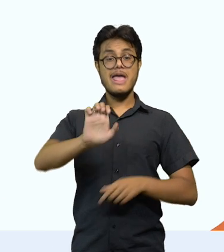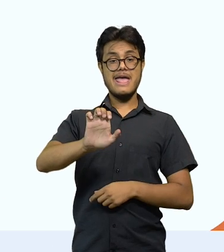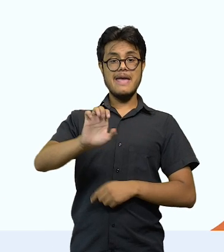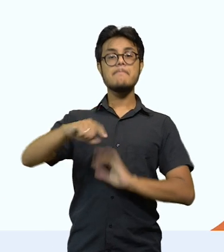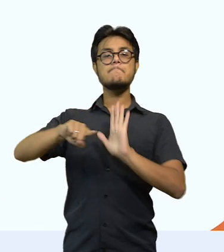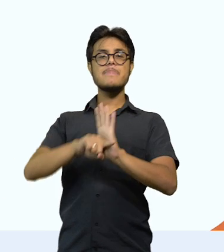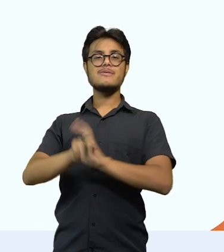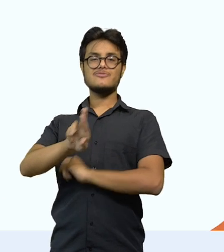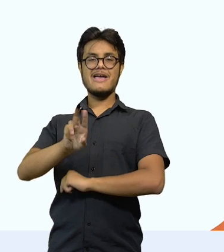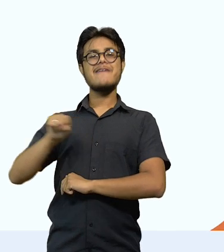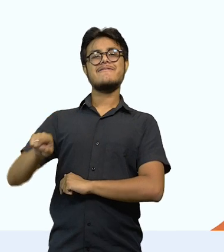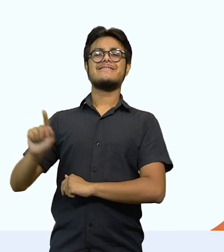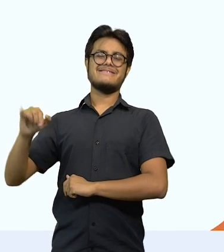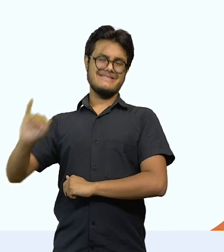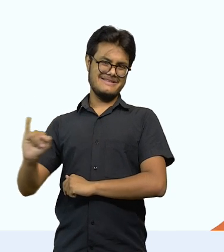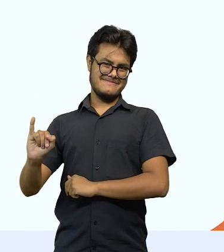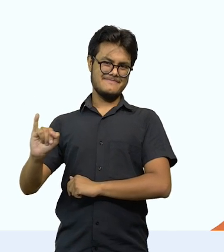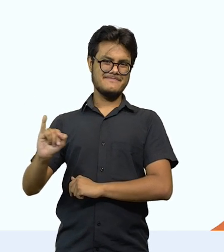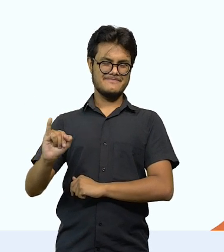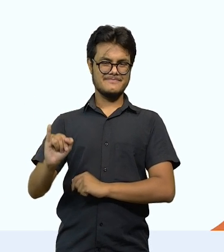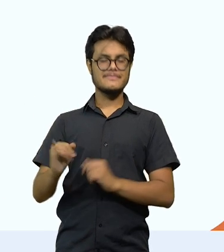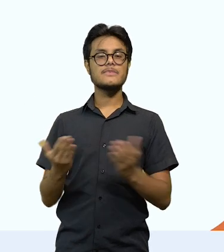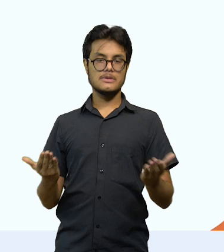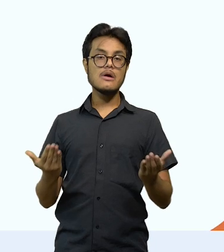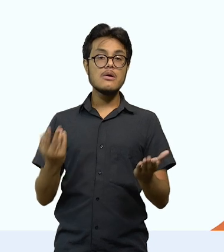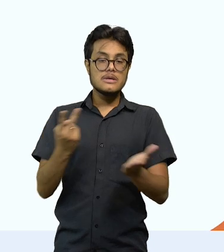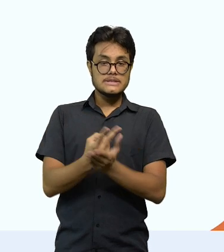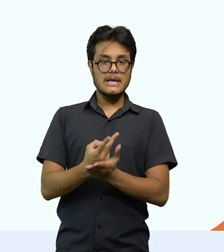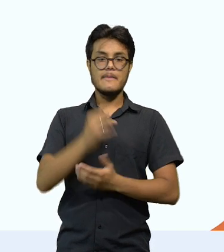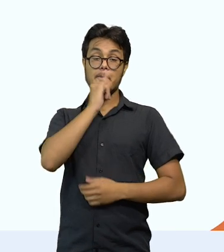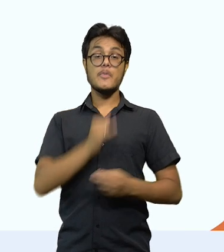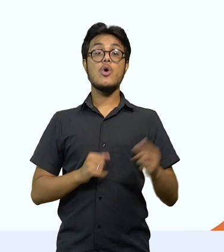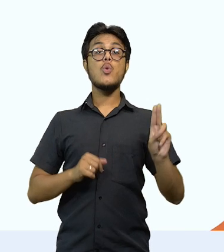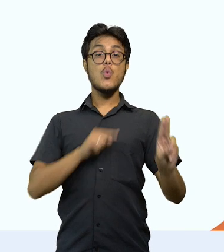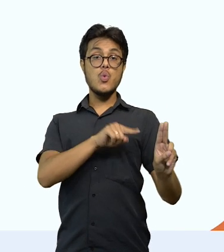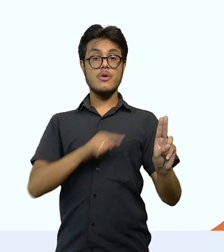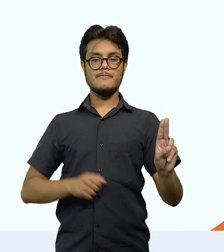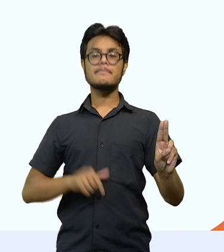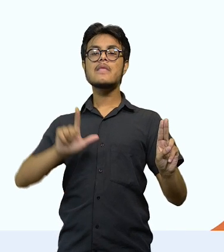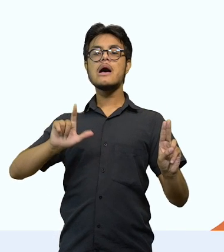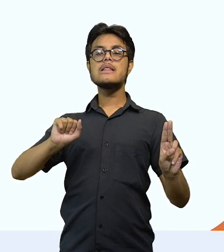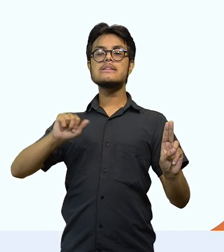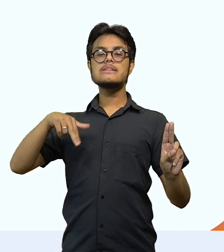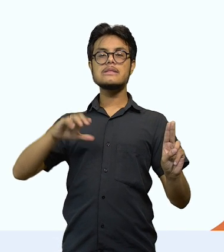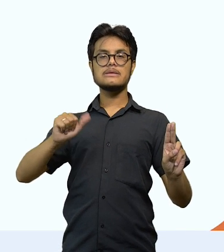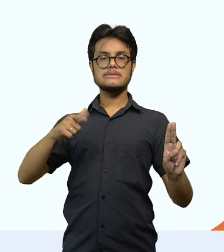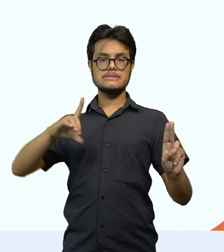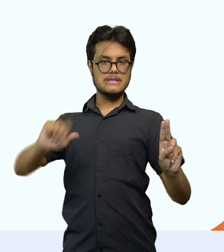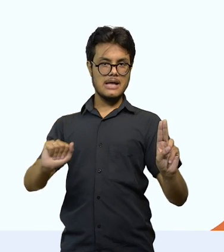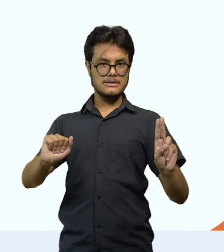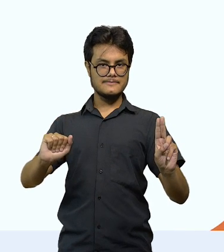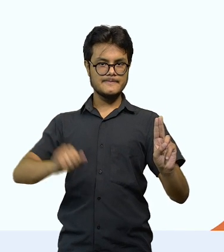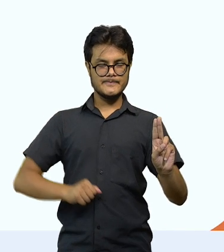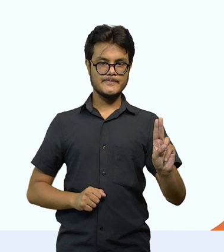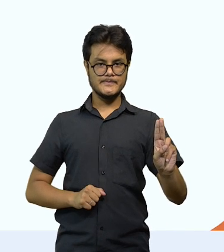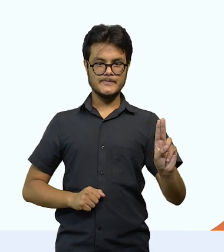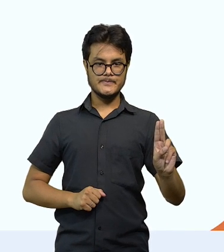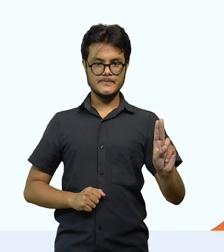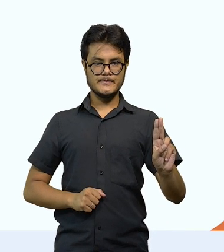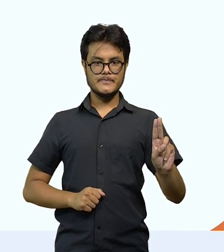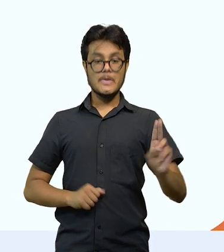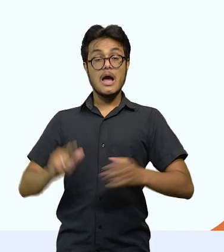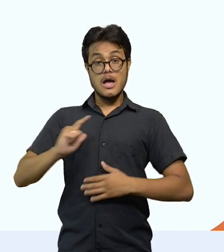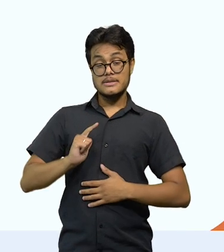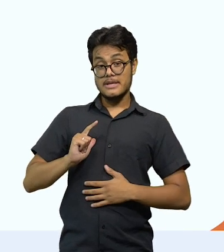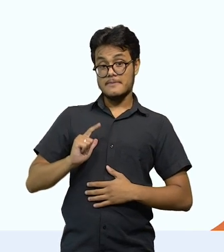estou utilizando. A energia que eu estou utilizando é a lançada, que é o U. E essa energia, ela é uma relação entre